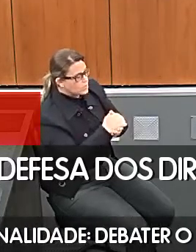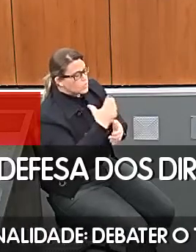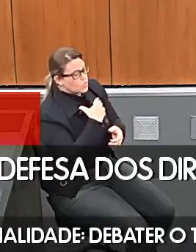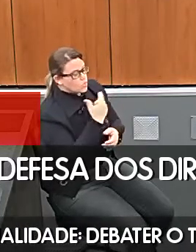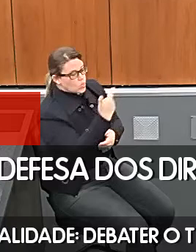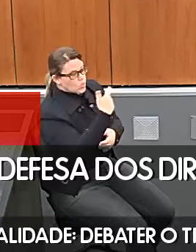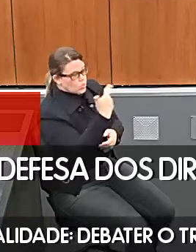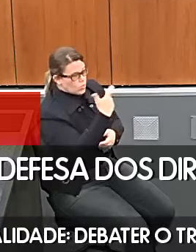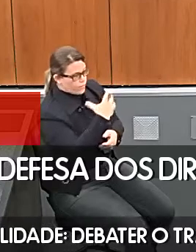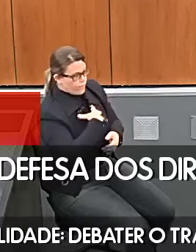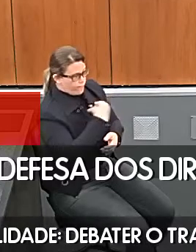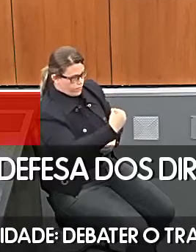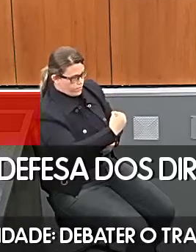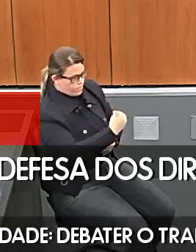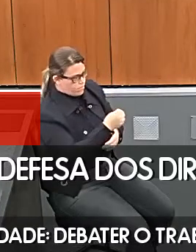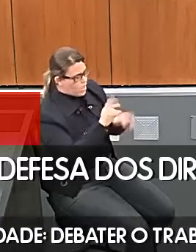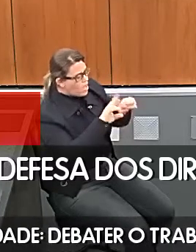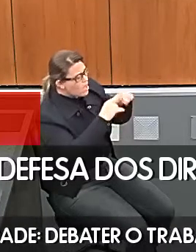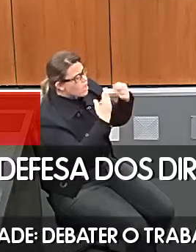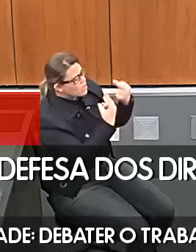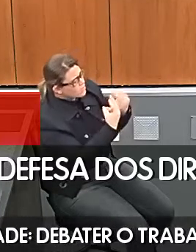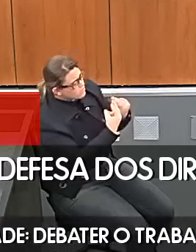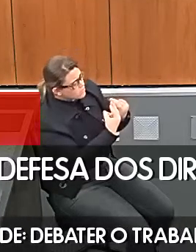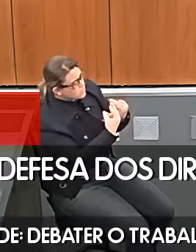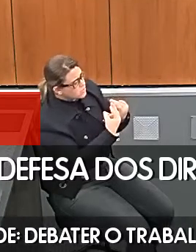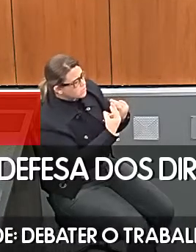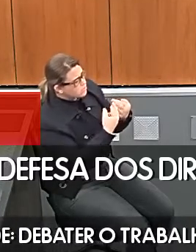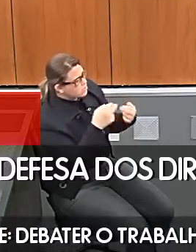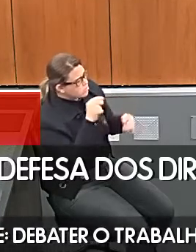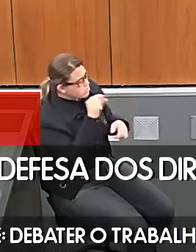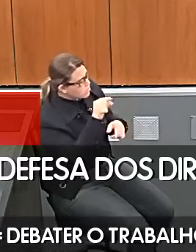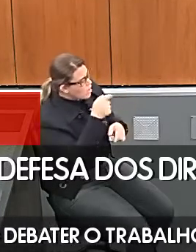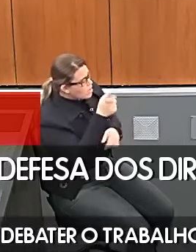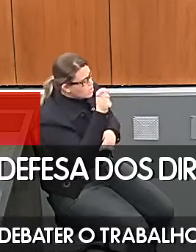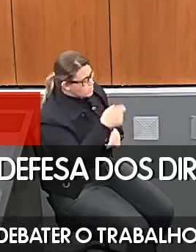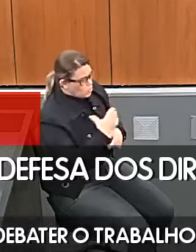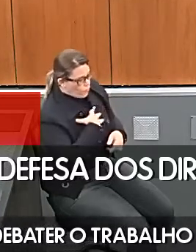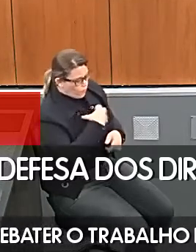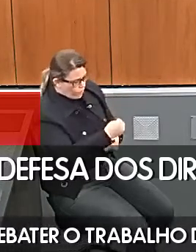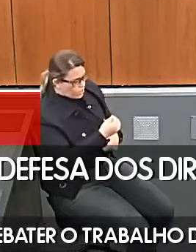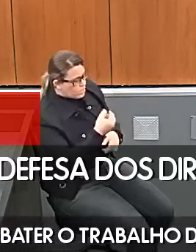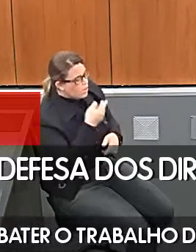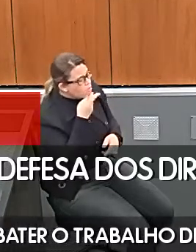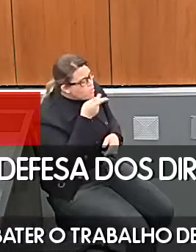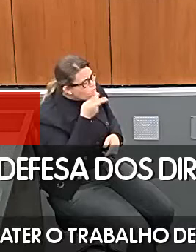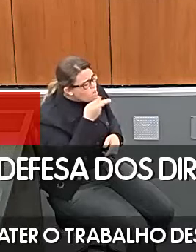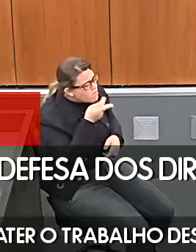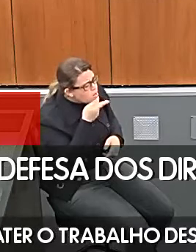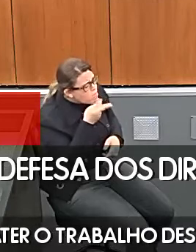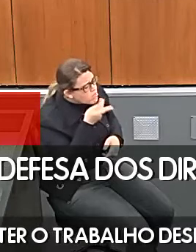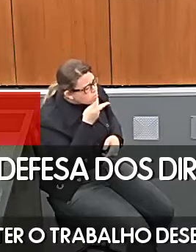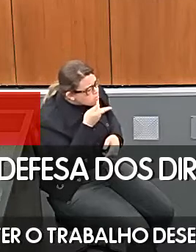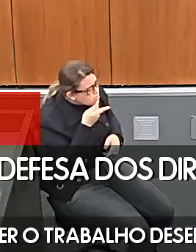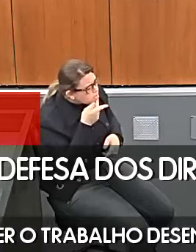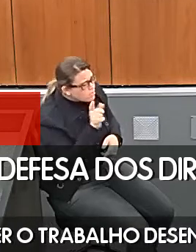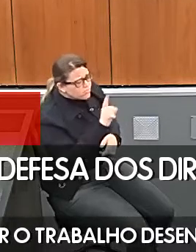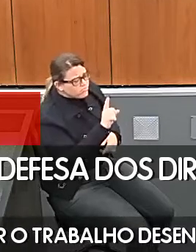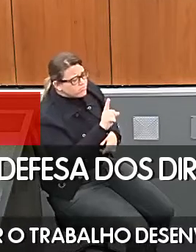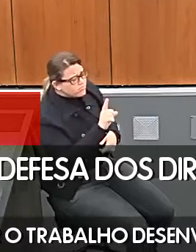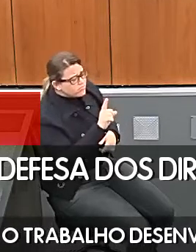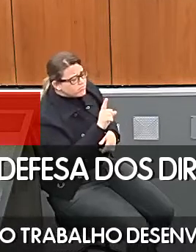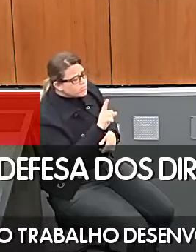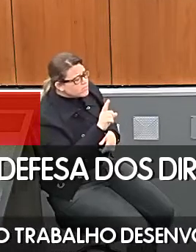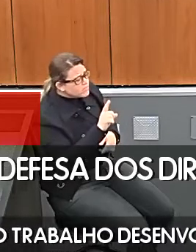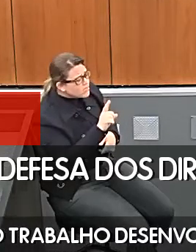E, durante as nossas reuniões, eu fui percebendo que a criança não falava. Eu perguntei para a mãe, ela fez o teste da orelhinha? Sim, ele é